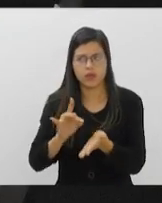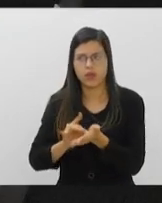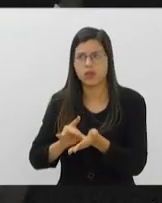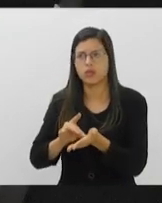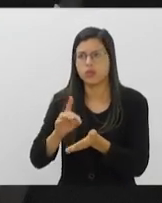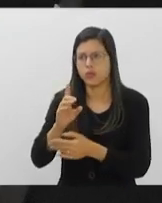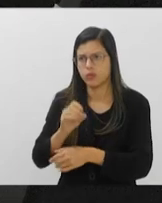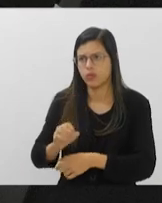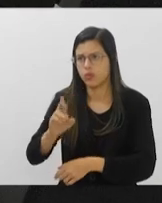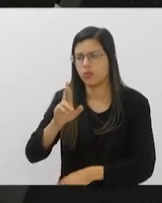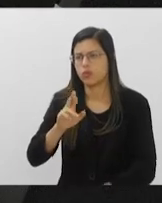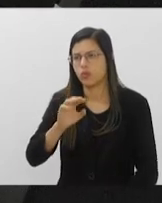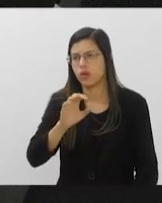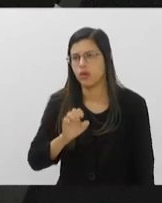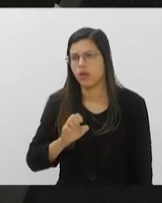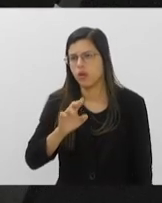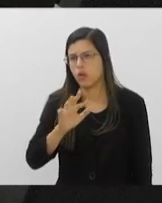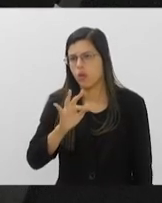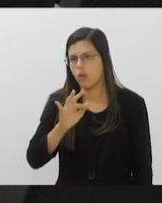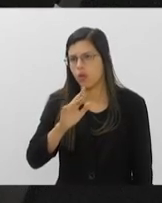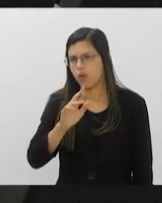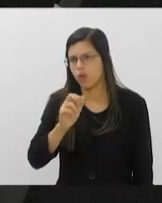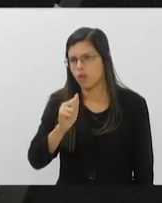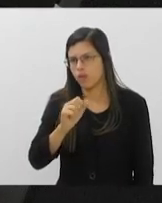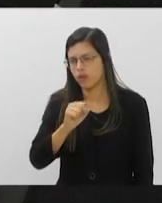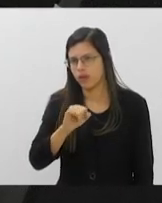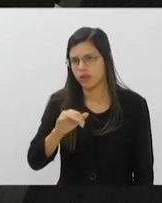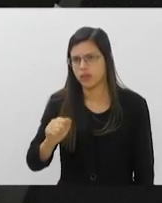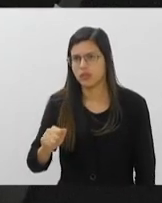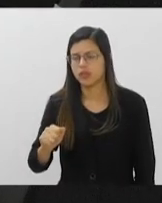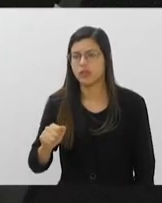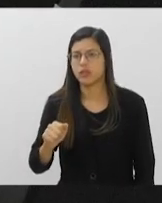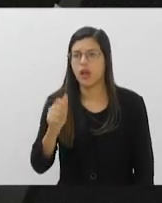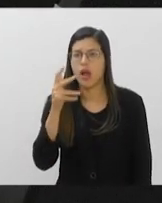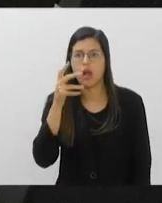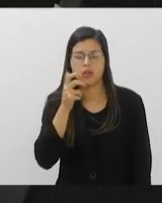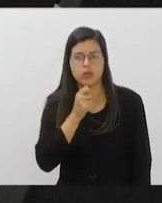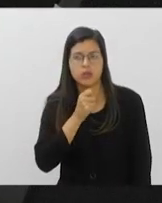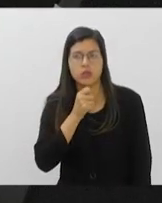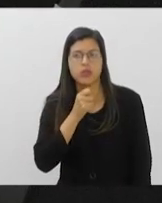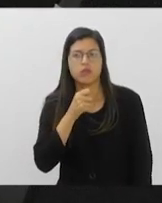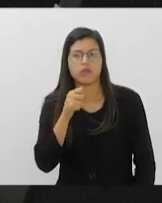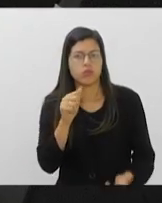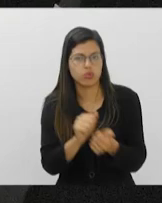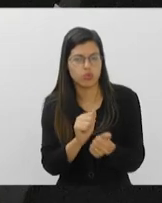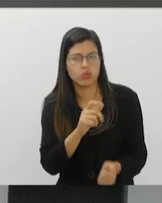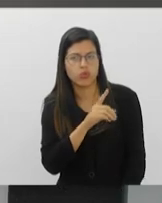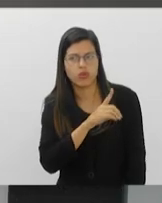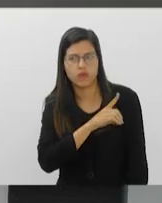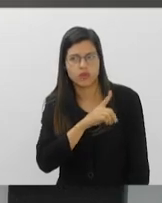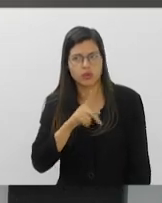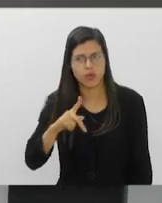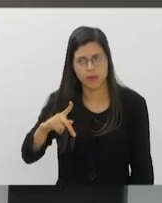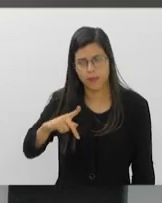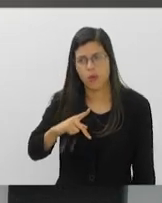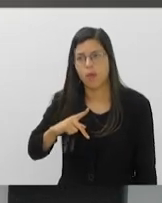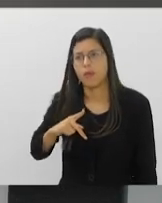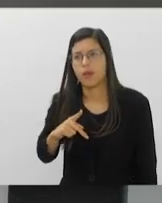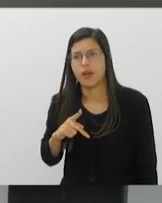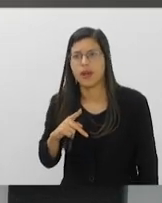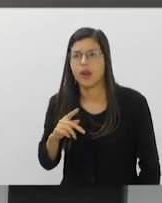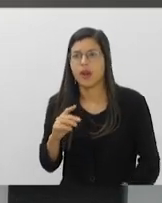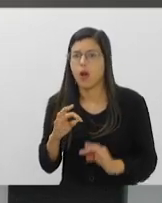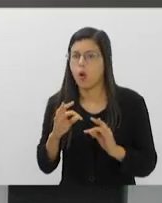maioria dos casos nós temos de adoções pelos autores os autores estão pela defensoria pública e na esmagadora